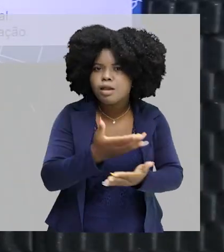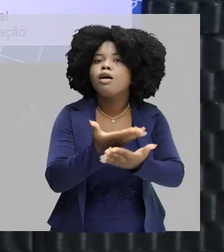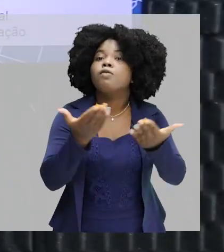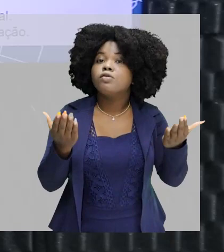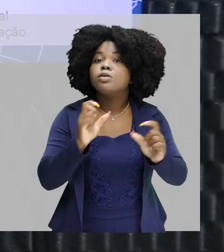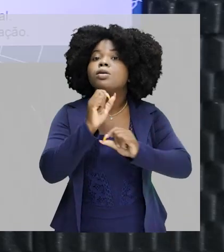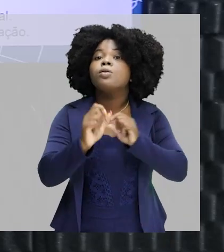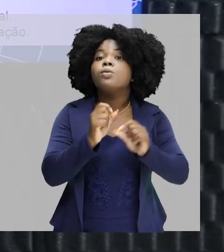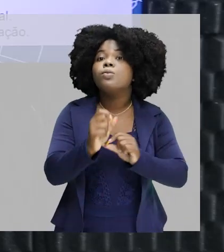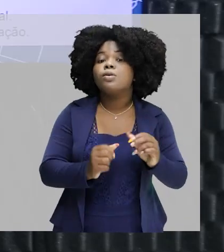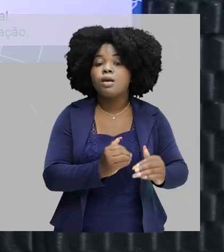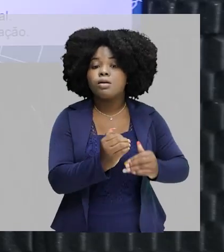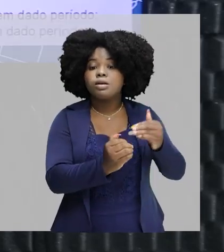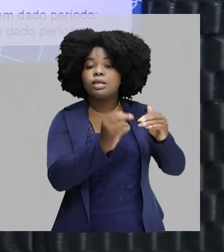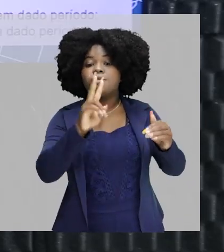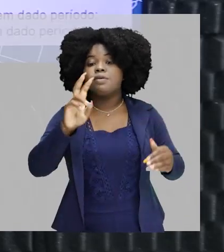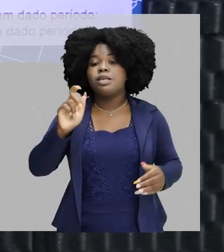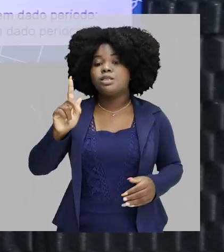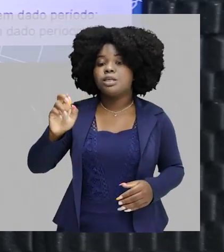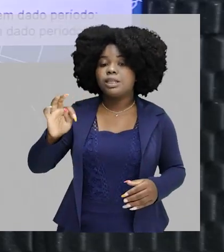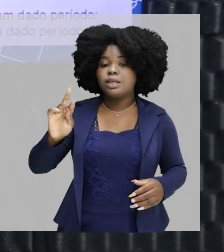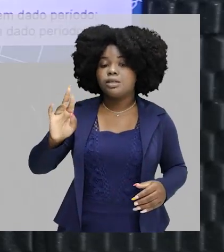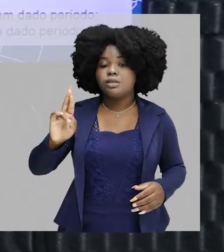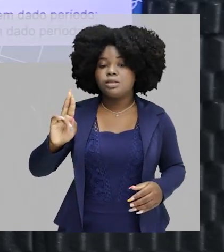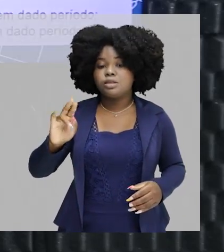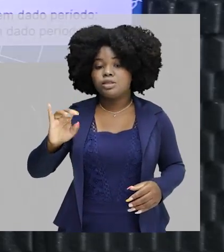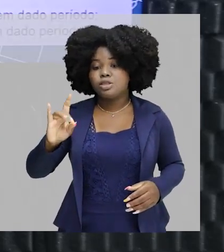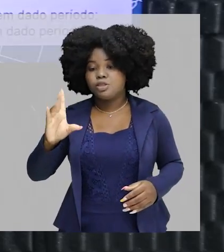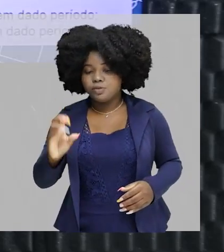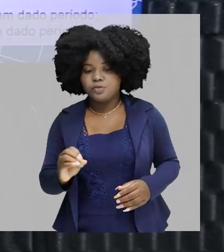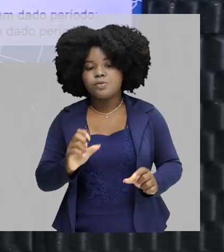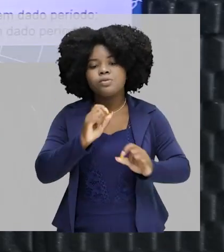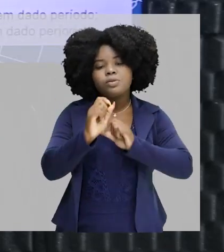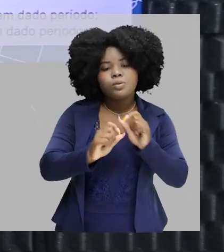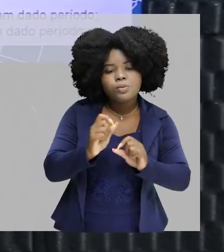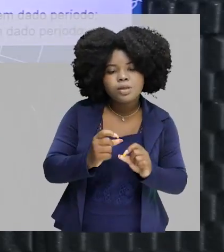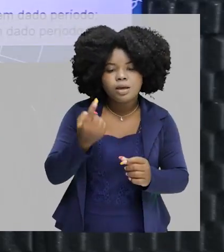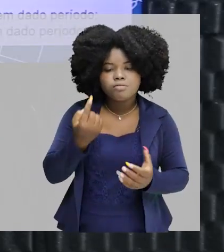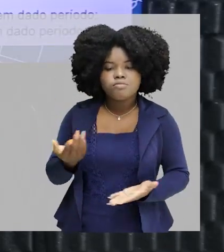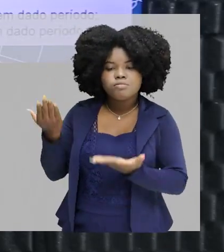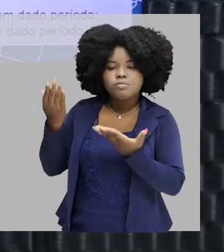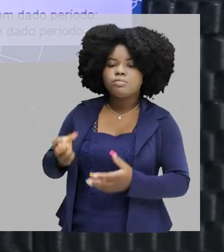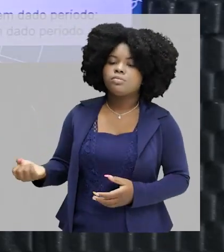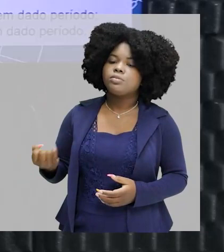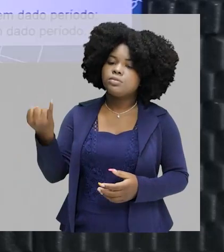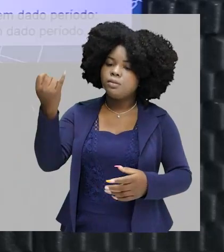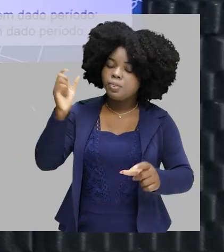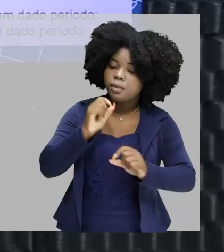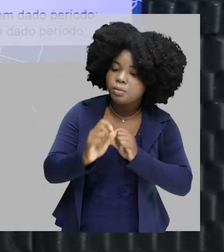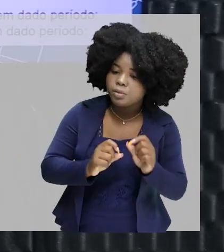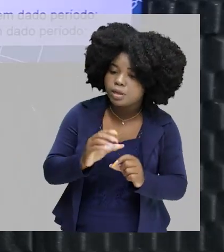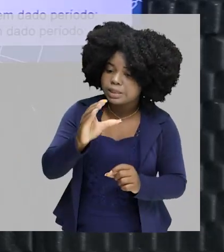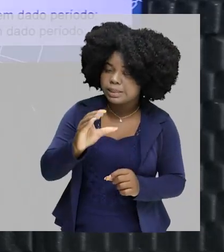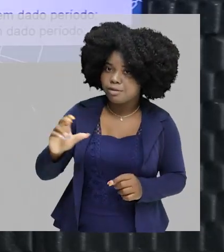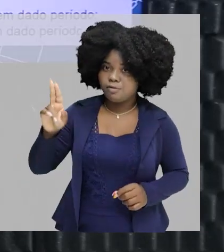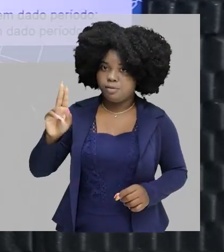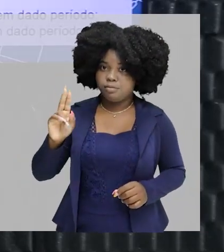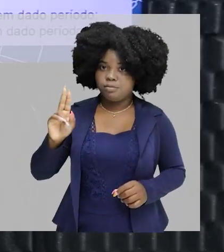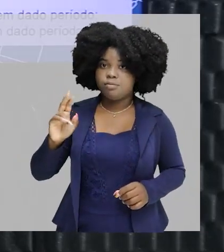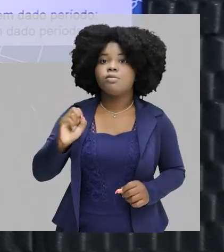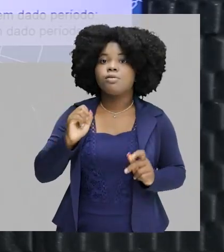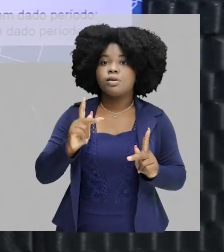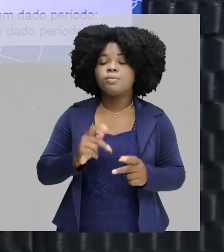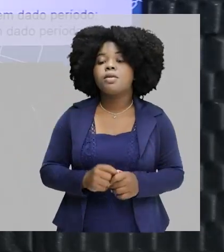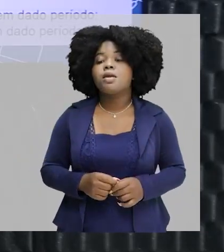sobre o que é crescimento vegetativo, galera. Tá? Crescimento vegetativo é um índice muito importante, porque é ele que vai te demonstrar se